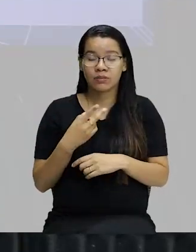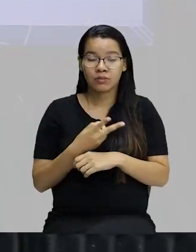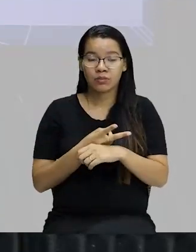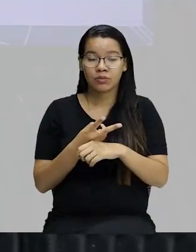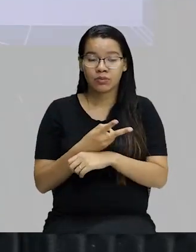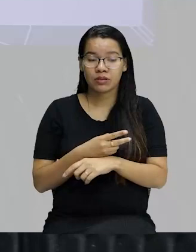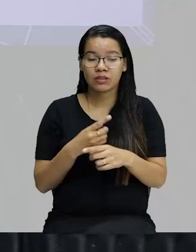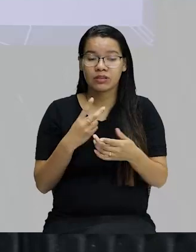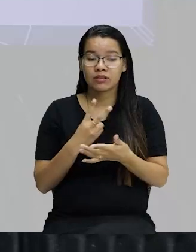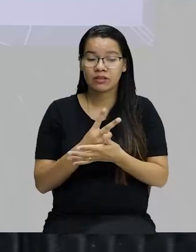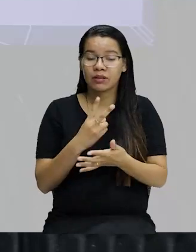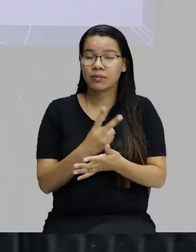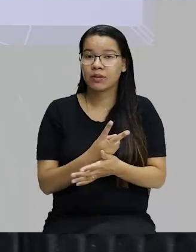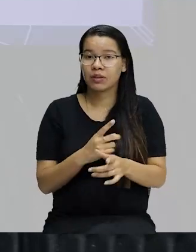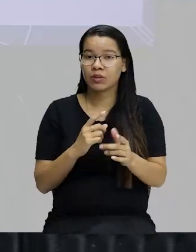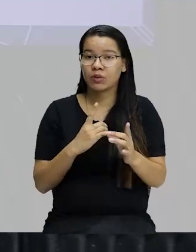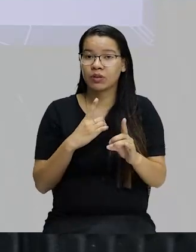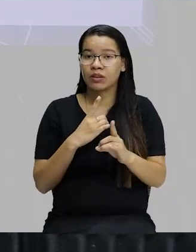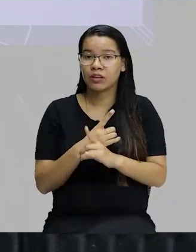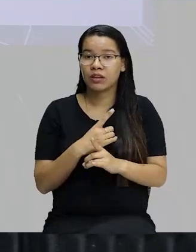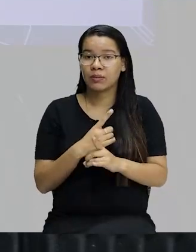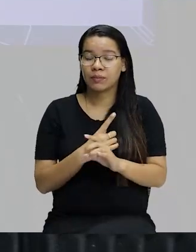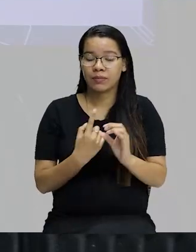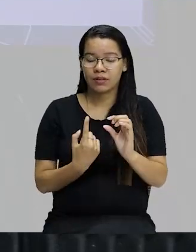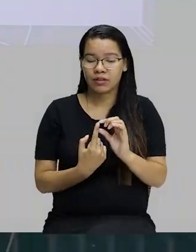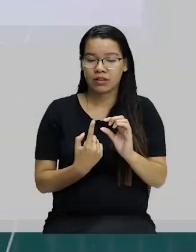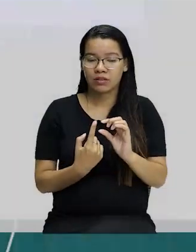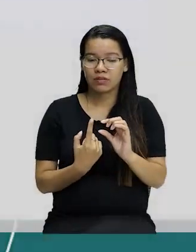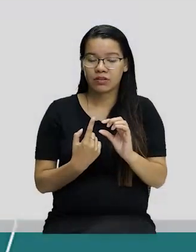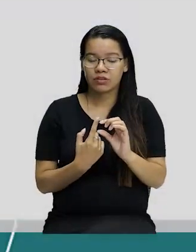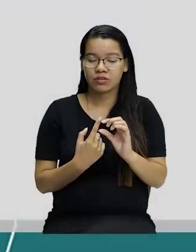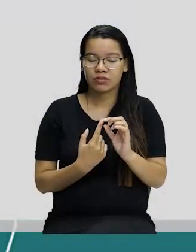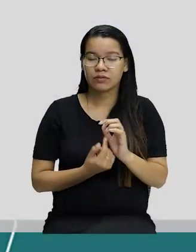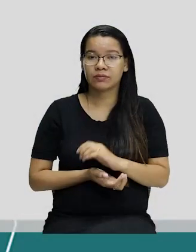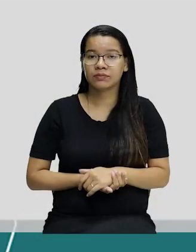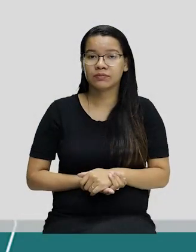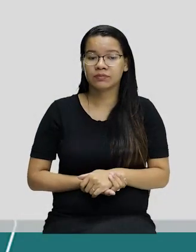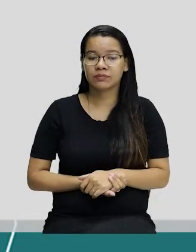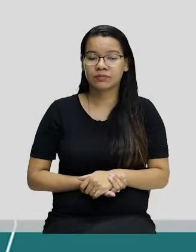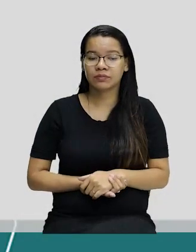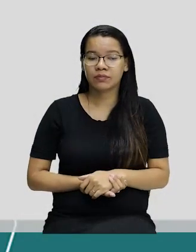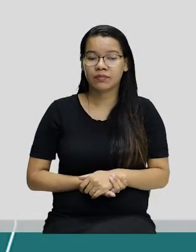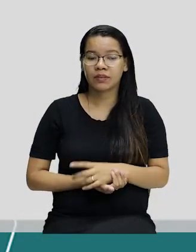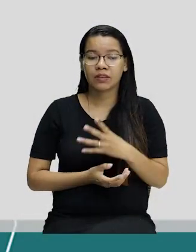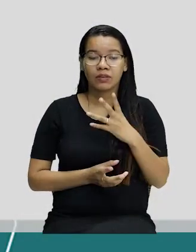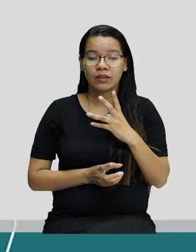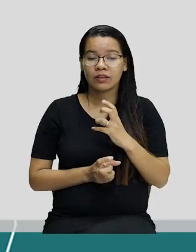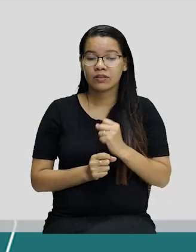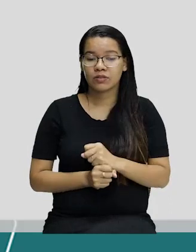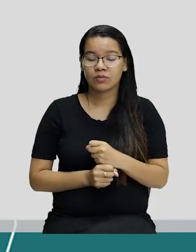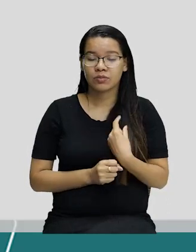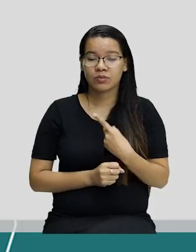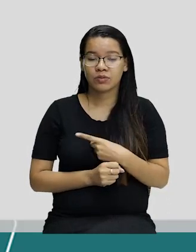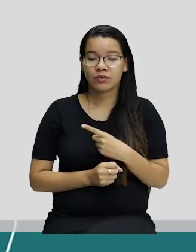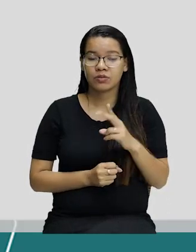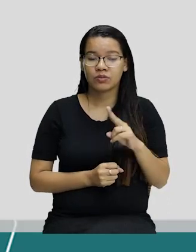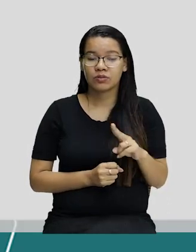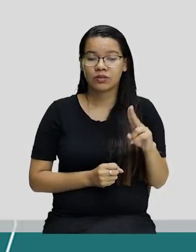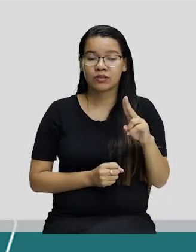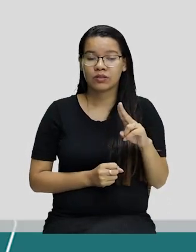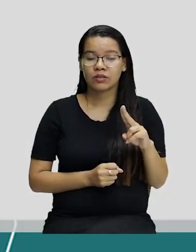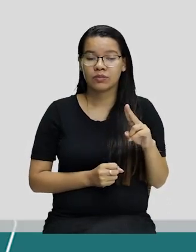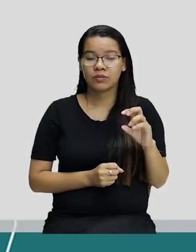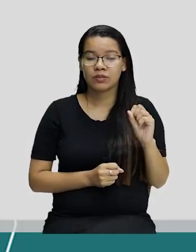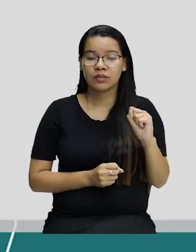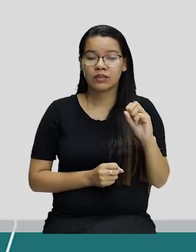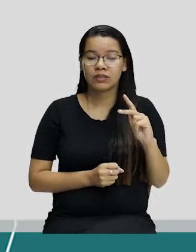de palavras-chave. Keywords são palavras-chave. Em resumo, nós usamos o skimming e o scanning para